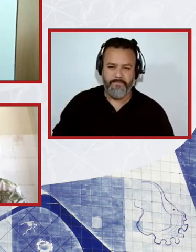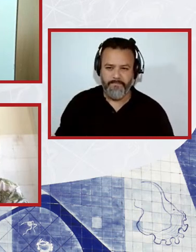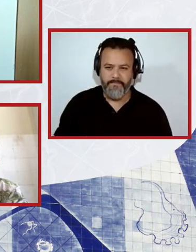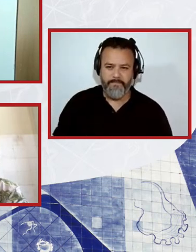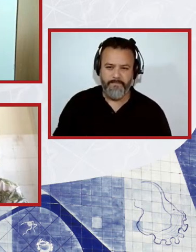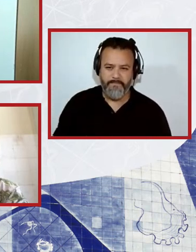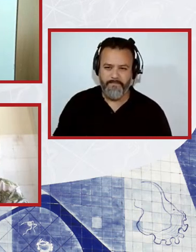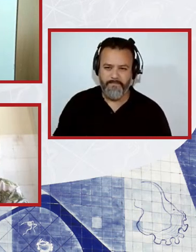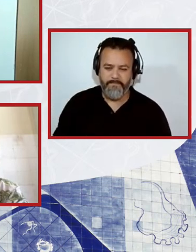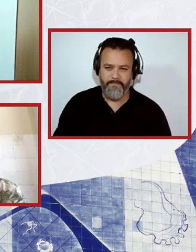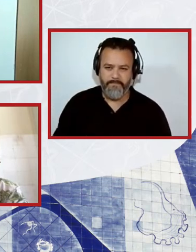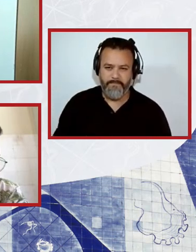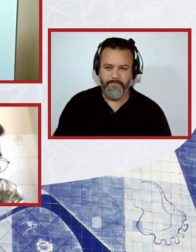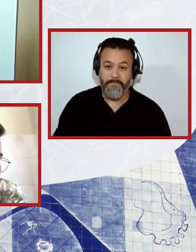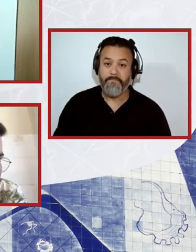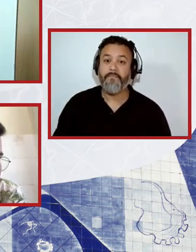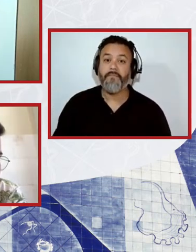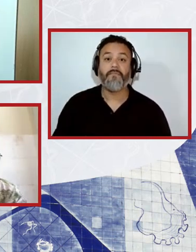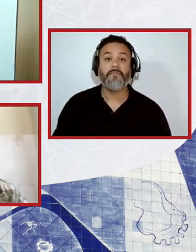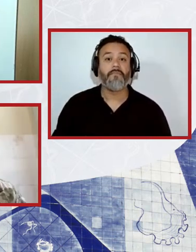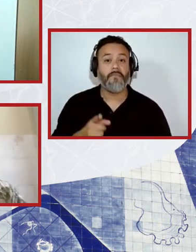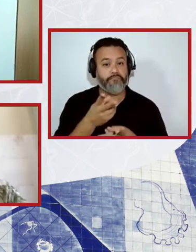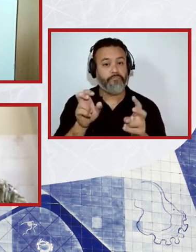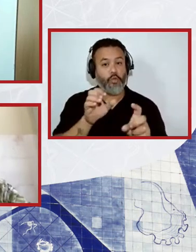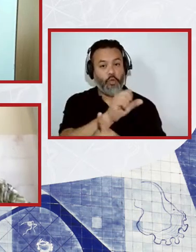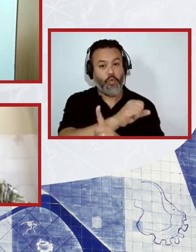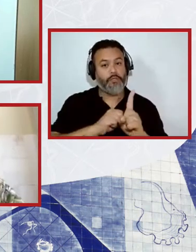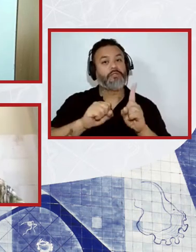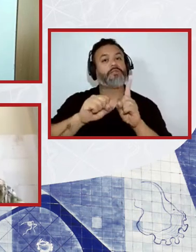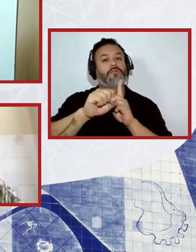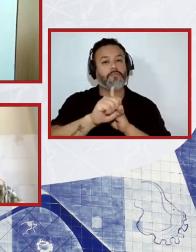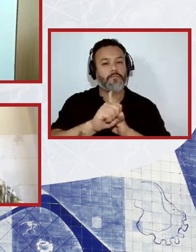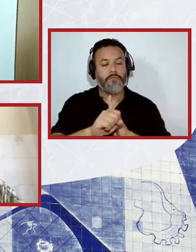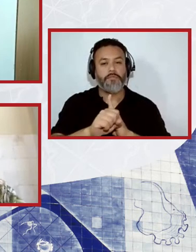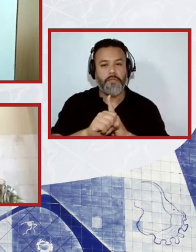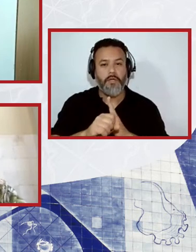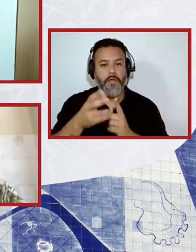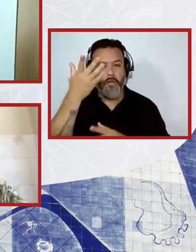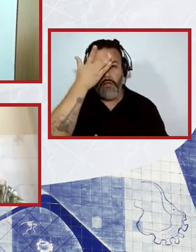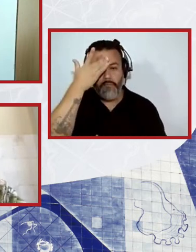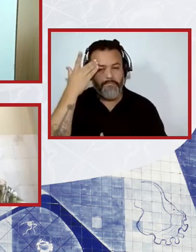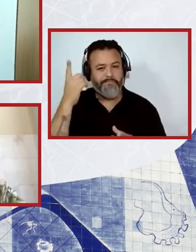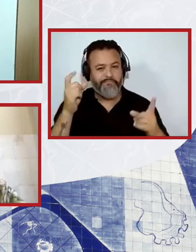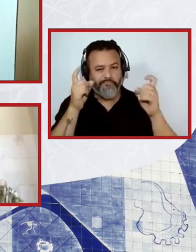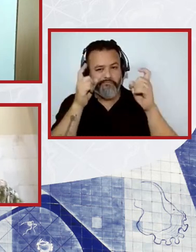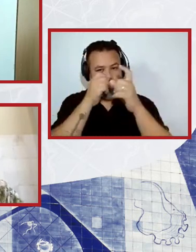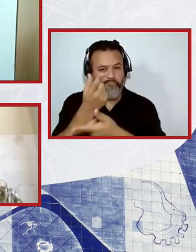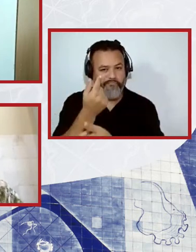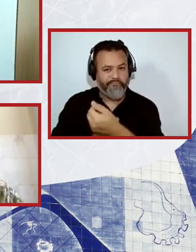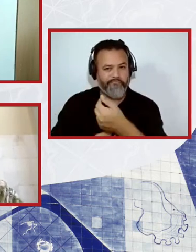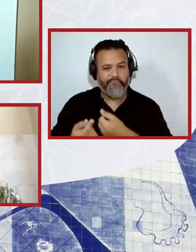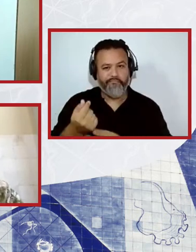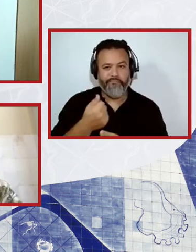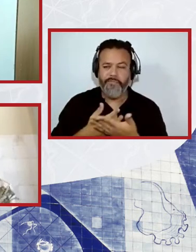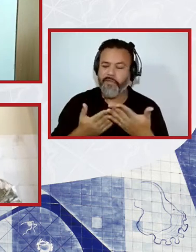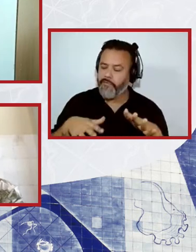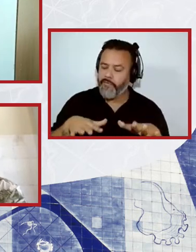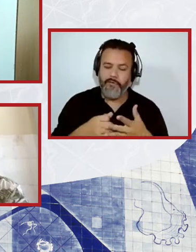o lado social, né? Das pessoas com tanta dificuldade financeira, passando fome, como a gente vê 30 milhões de